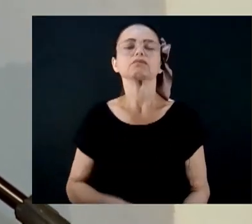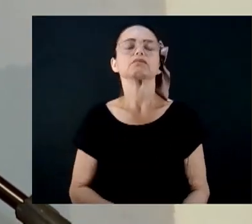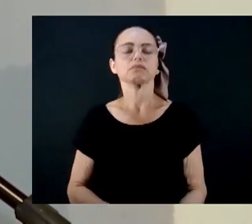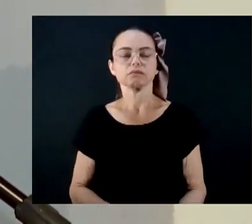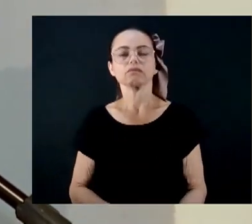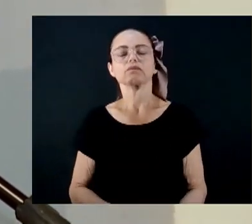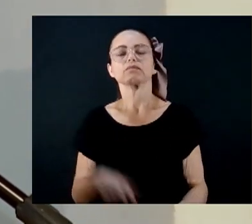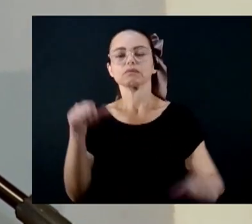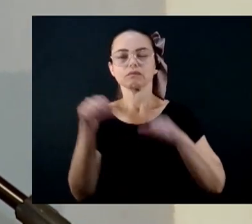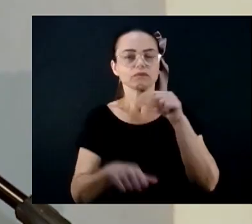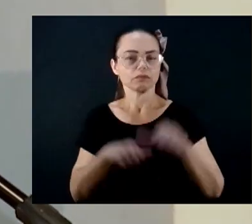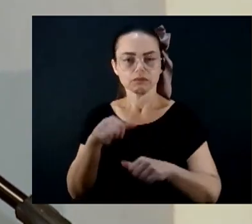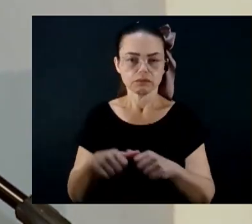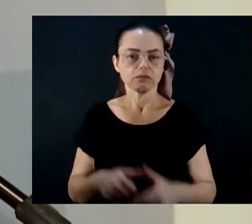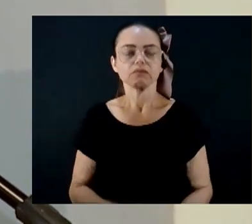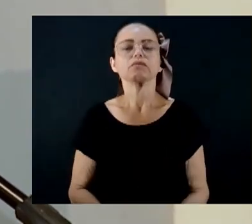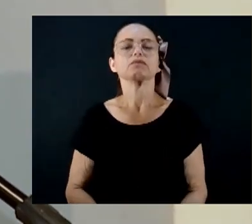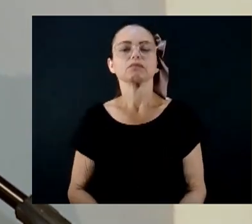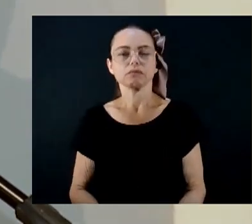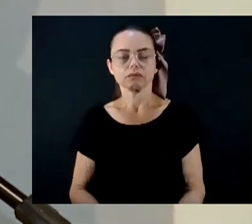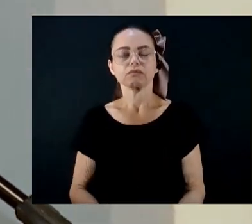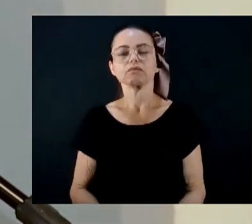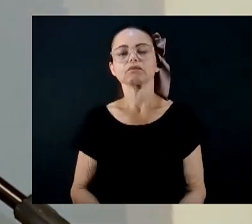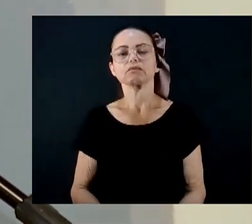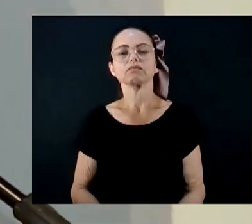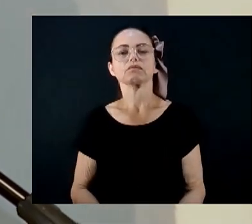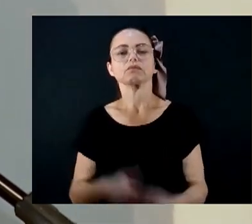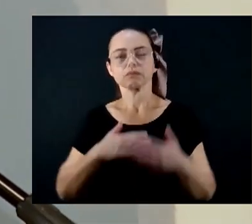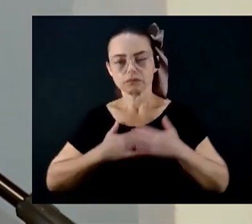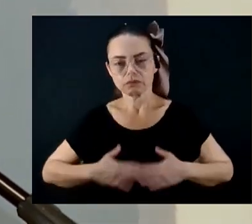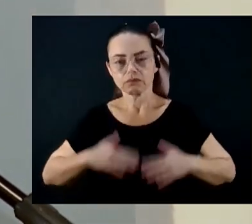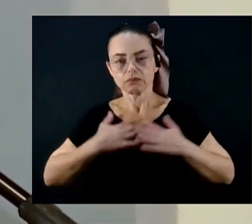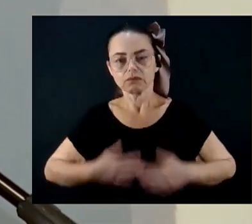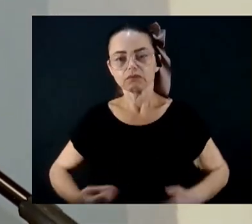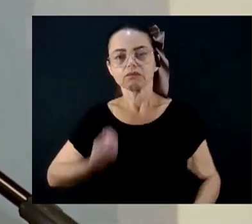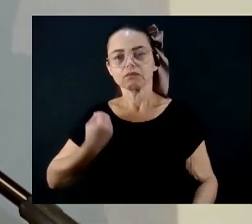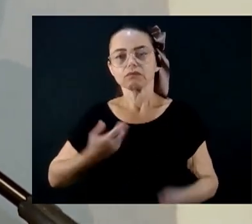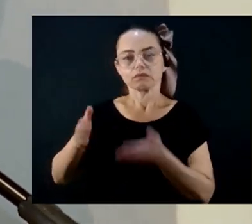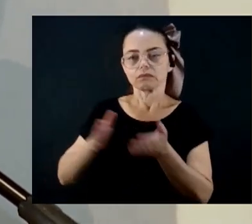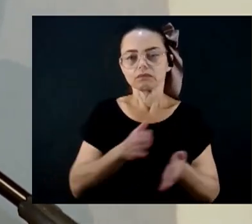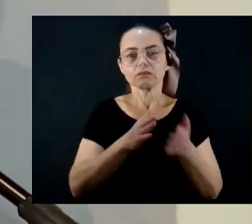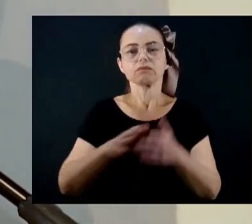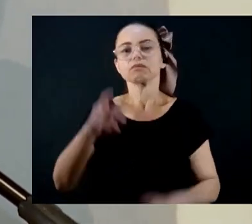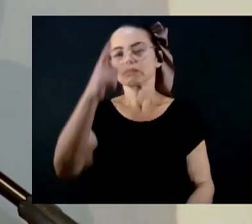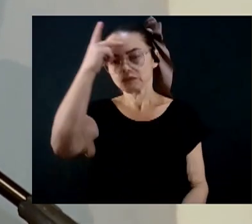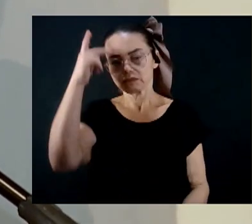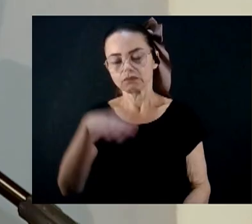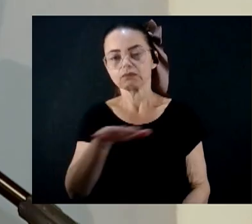transformar e suavizar o caminho de tanta gente. Muito obrigado.